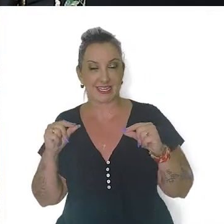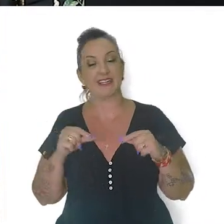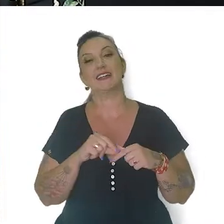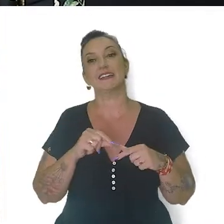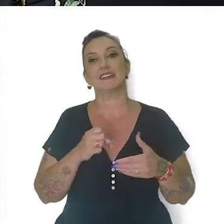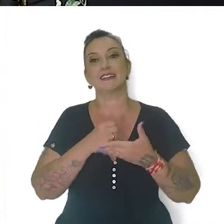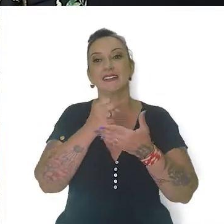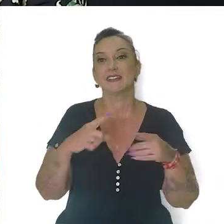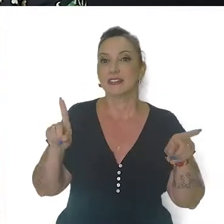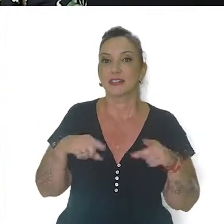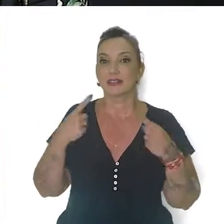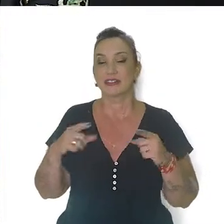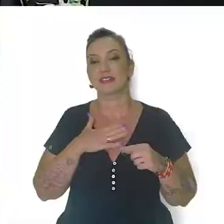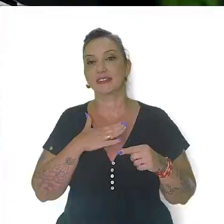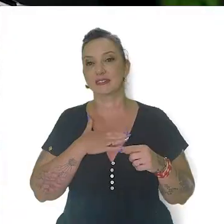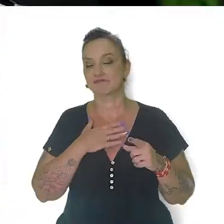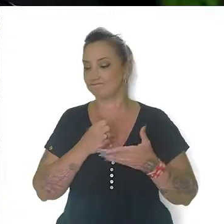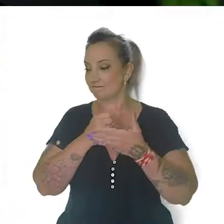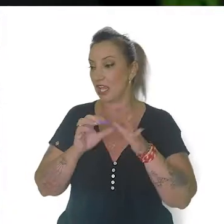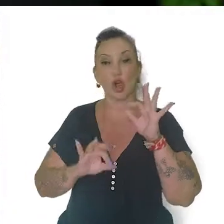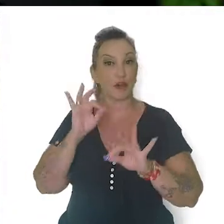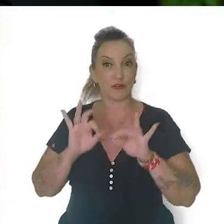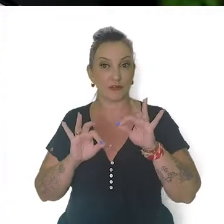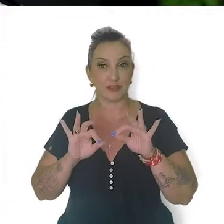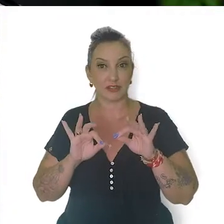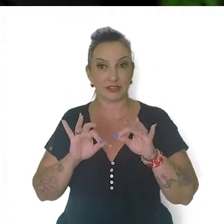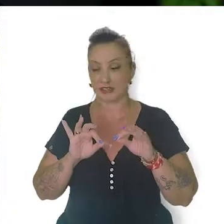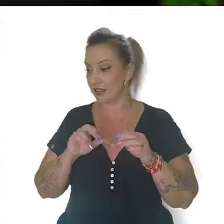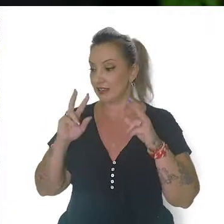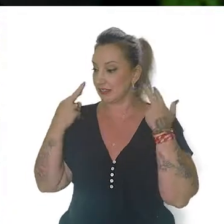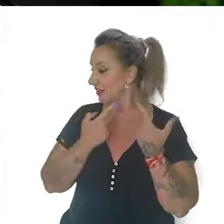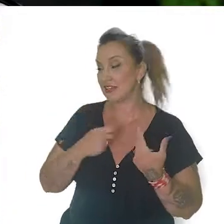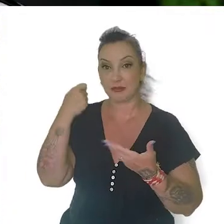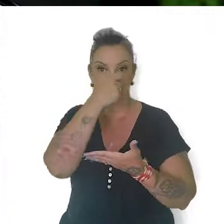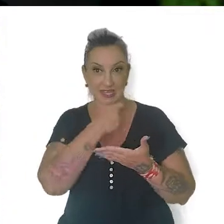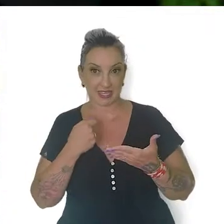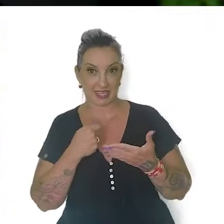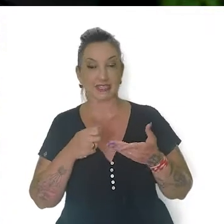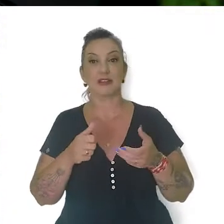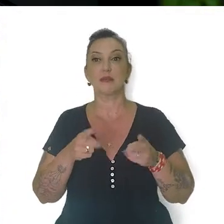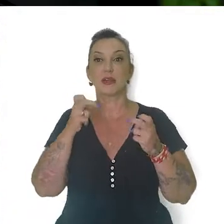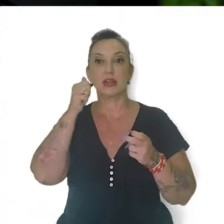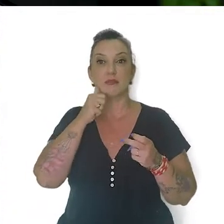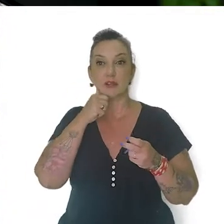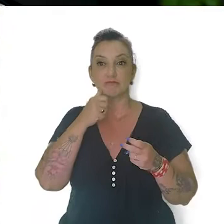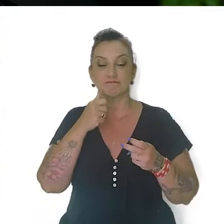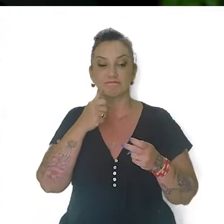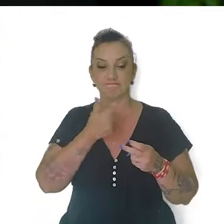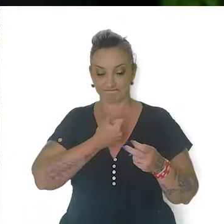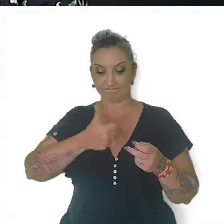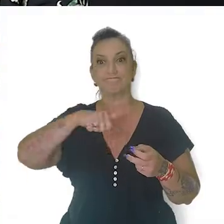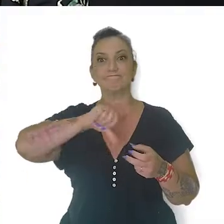onde a gente levou música, e aí eu levei oficina de trança, oficina de maquiagem, porque eu percebi que as mulheres não